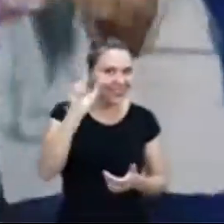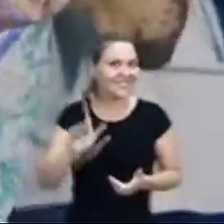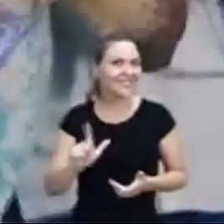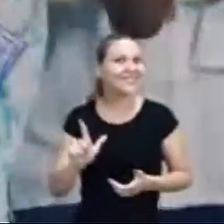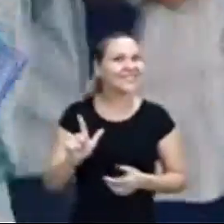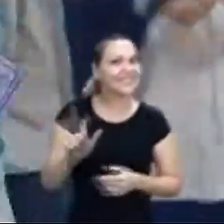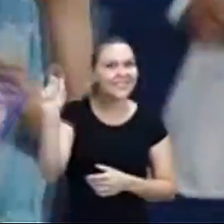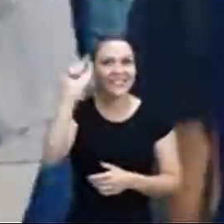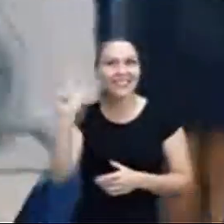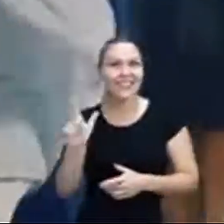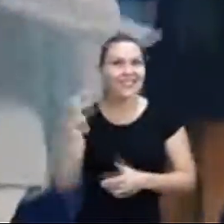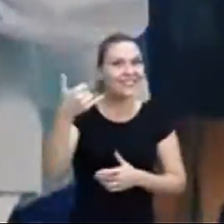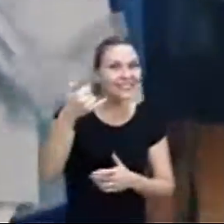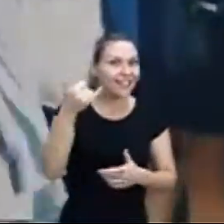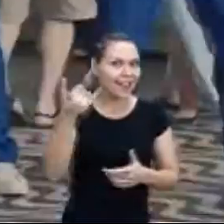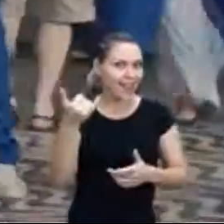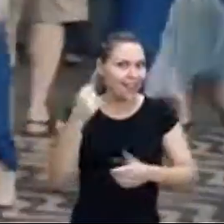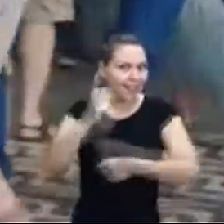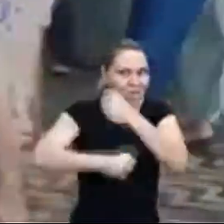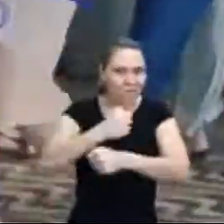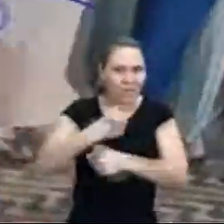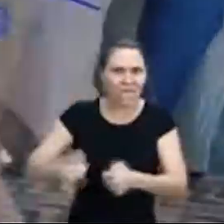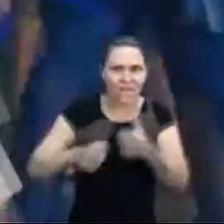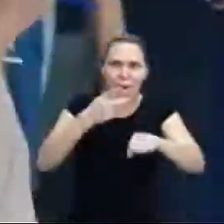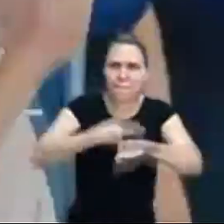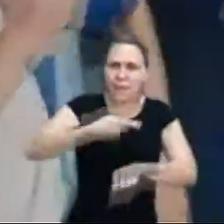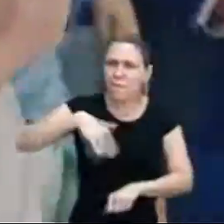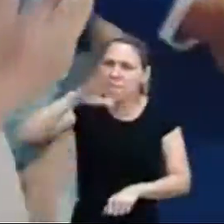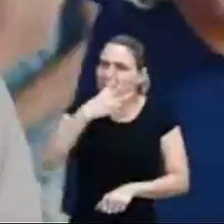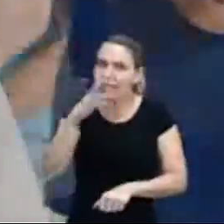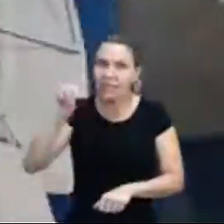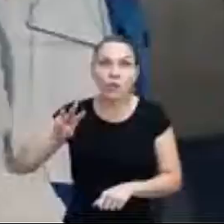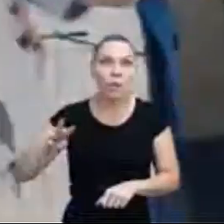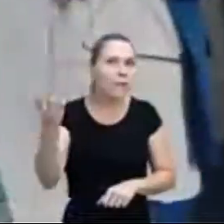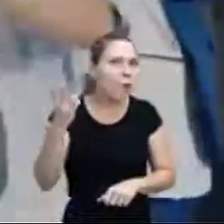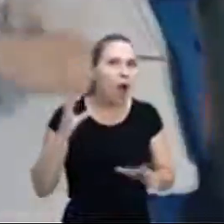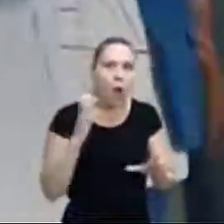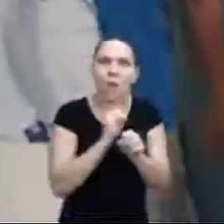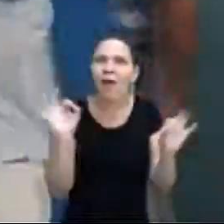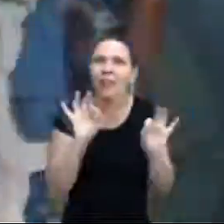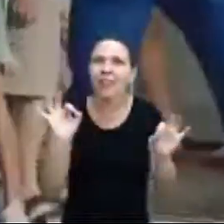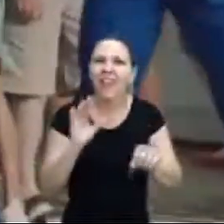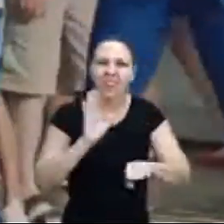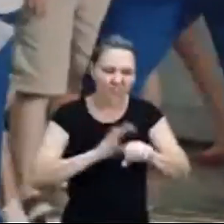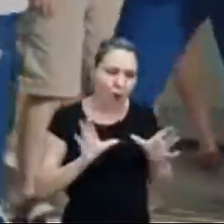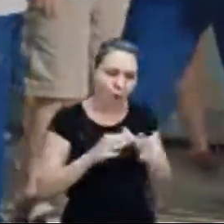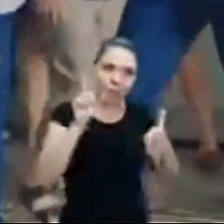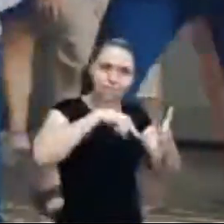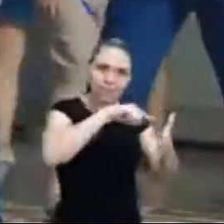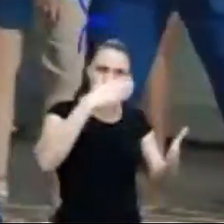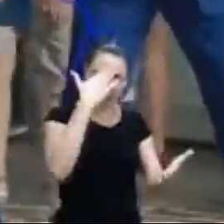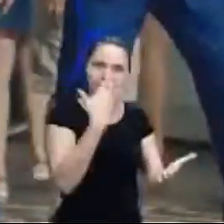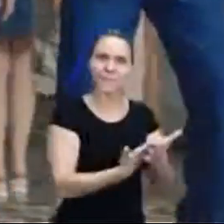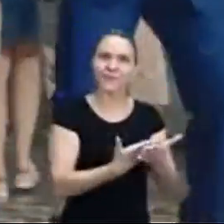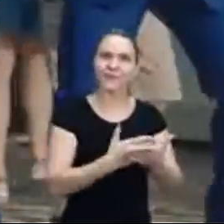Mega. Caneta azul. Mega da Virada. Prêmio estimado em mais de 300 milhões e não acumula. Faça o seu bolão. Aposte.